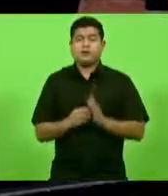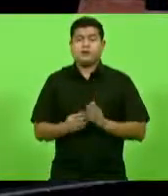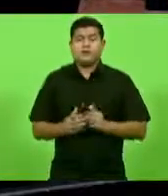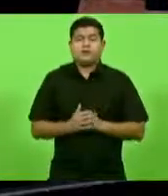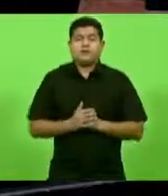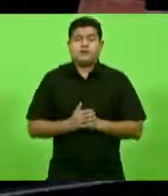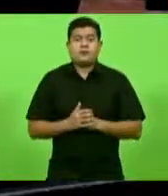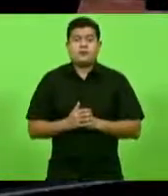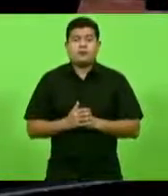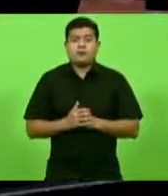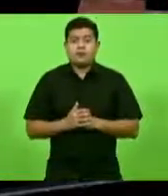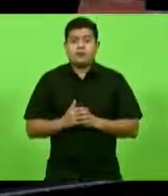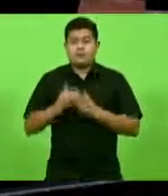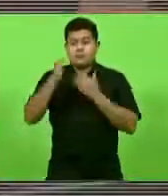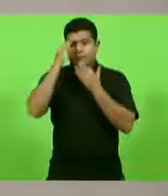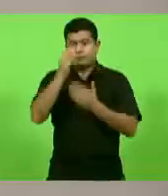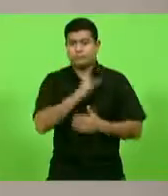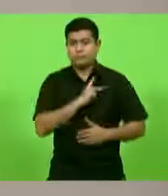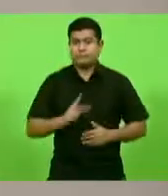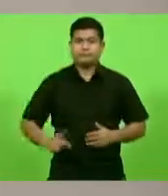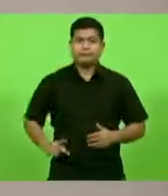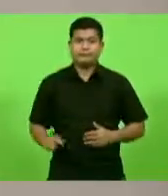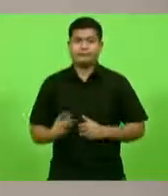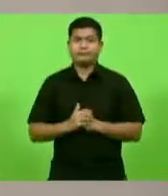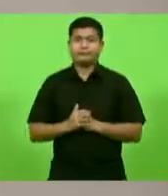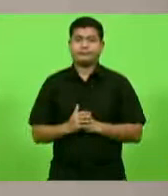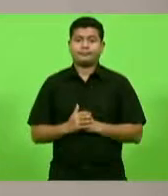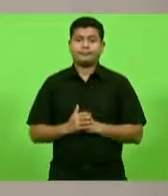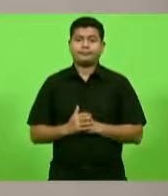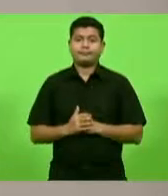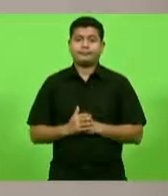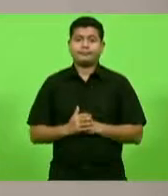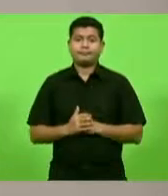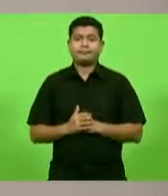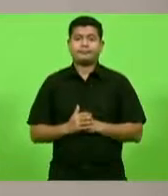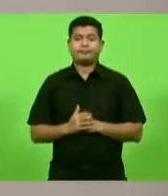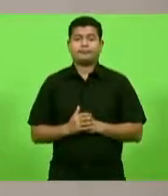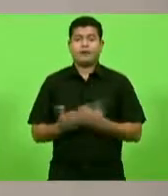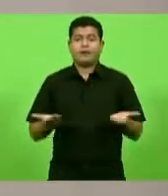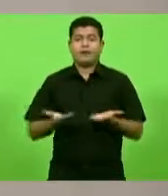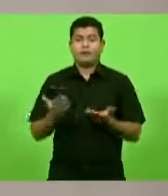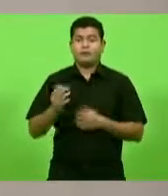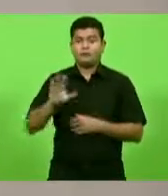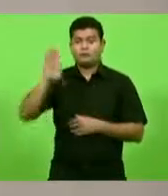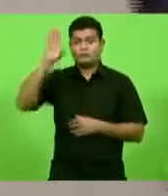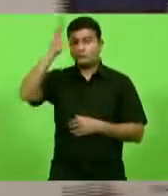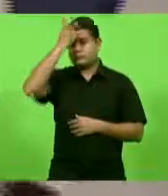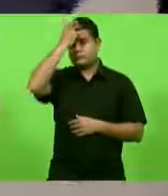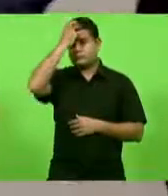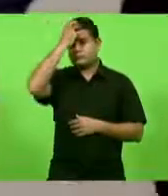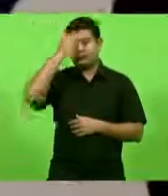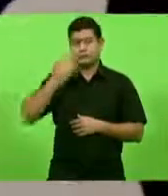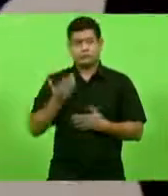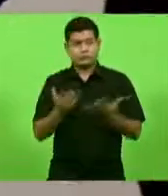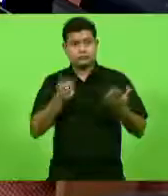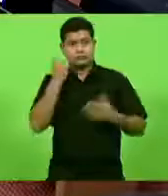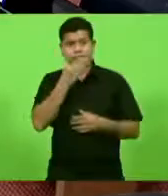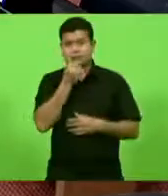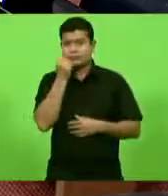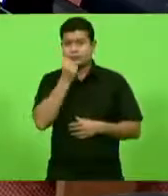senhor presidente. Muito obrigado. A palavra, deputado Ismael dos Santos. Senhor presidente, senhores deputados, senhoras deputadas, eu lembro que quando